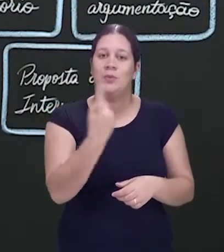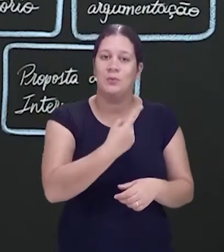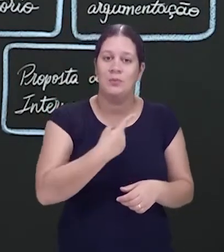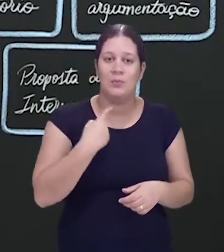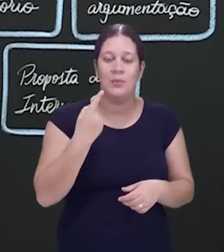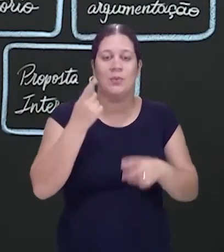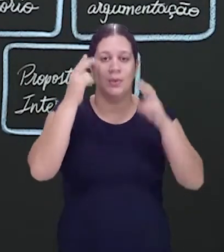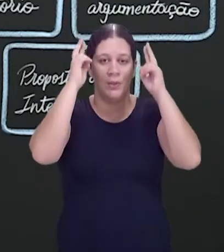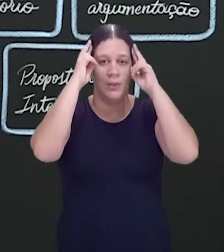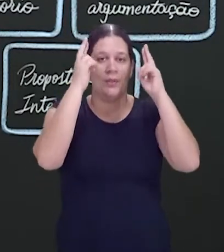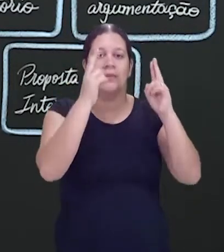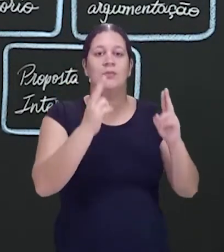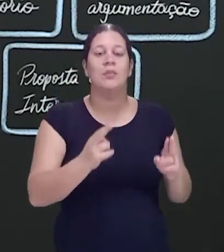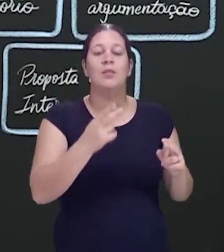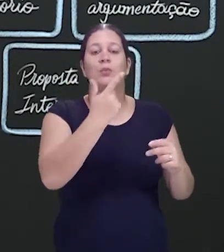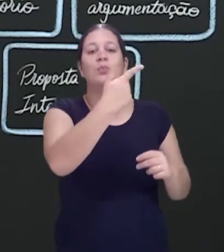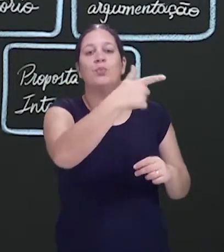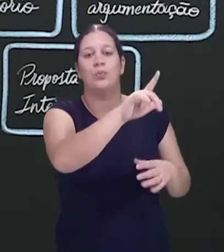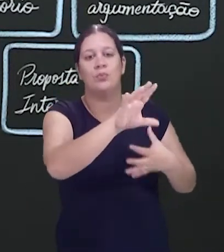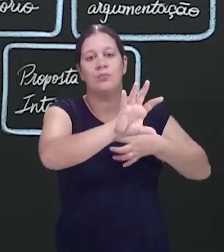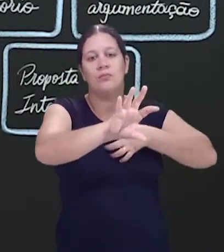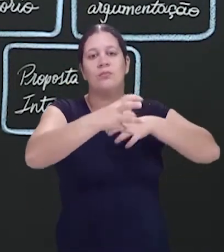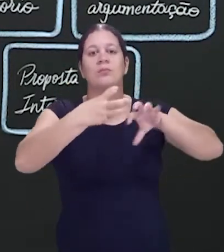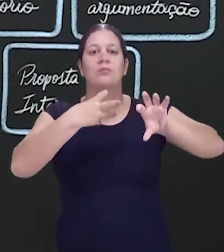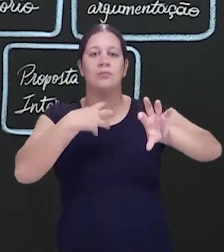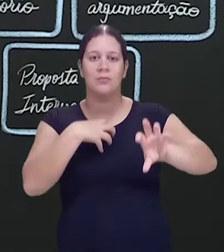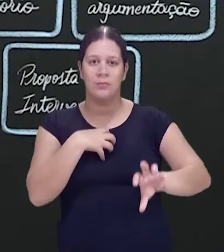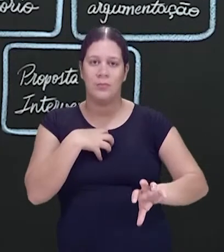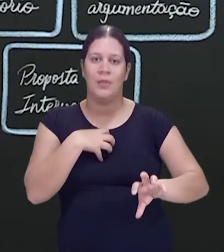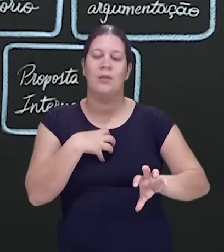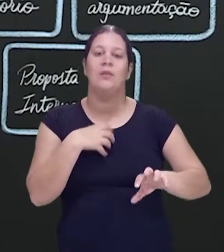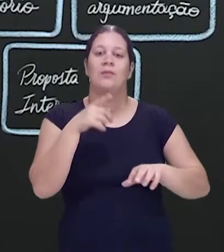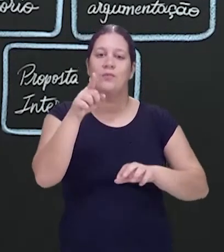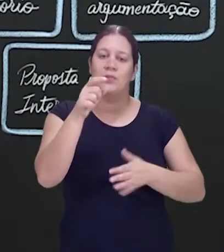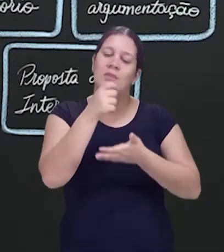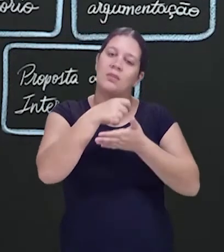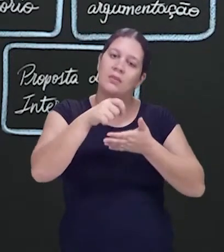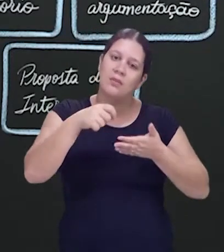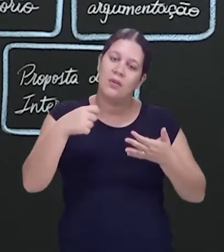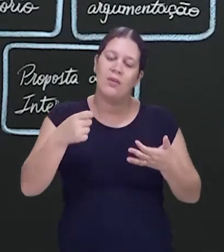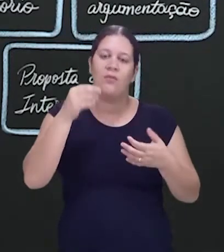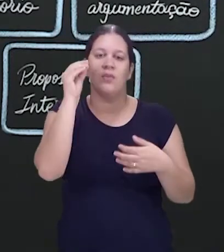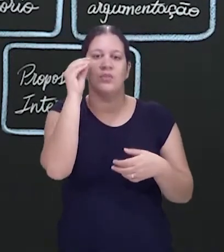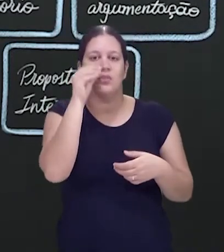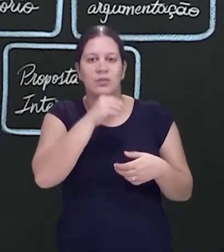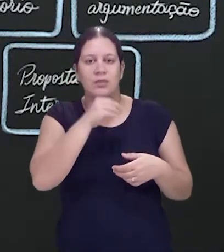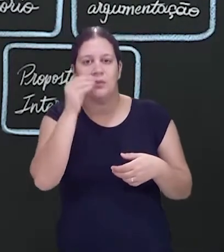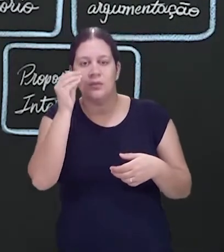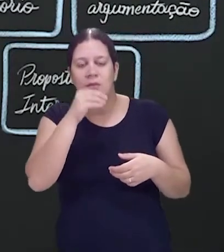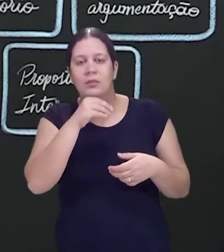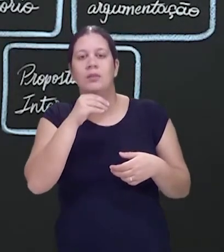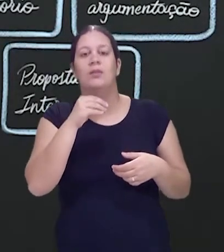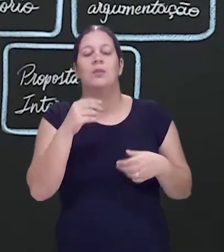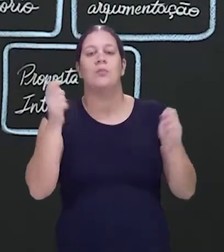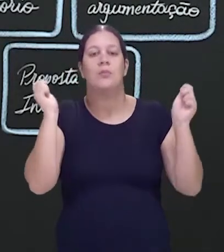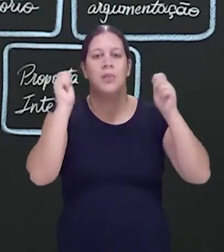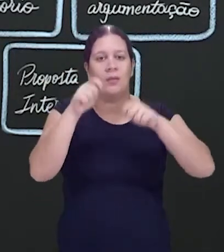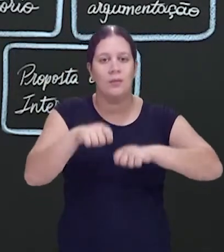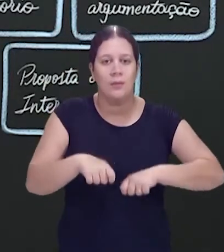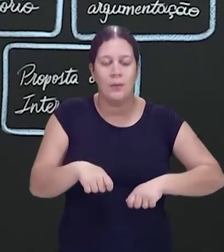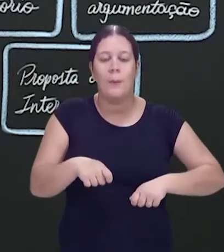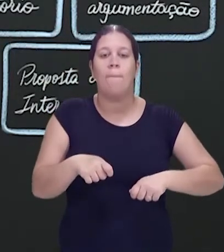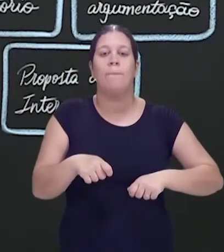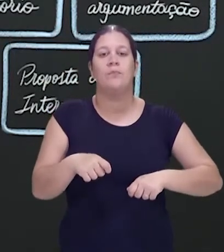a gente também respeita o lugar do outro. Porque quando você escreve, você também mostra fragilidades, você mostra pontos de vista, e é